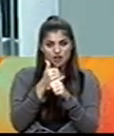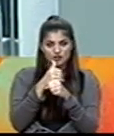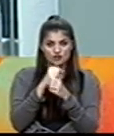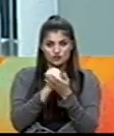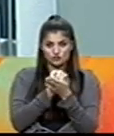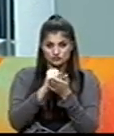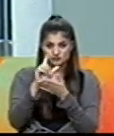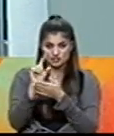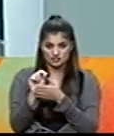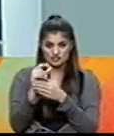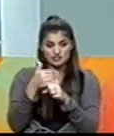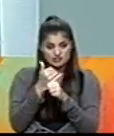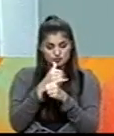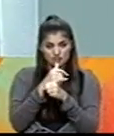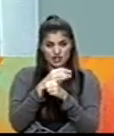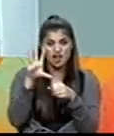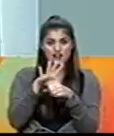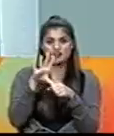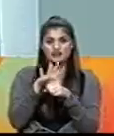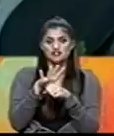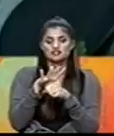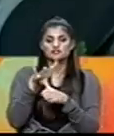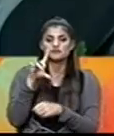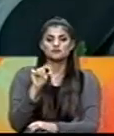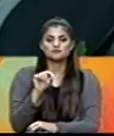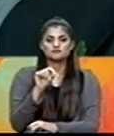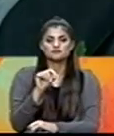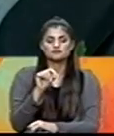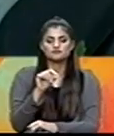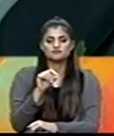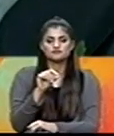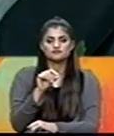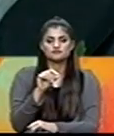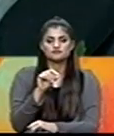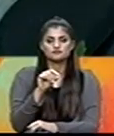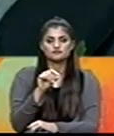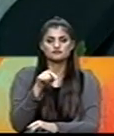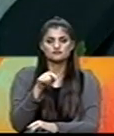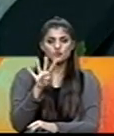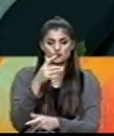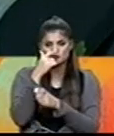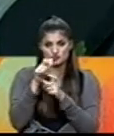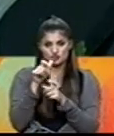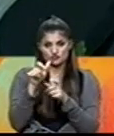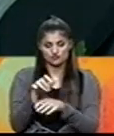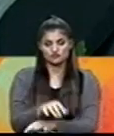a cebola. Temos aqui a alheira e fazemos isto para 4 pessoas.